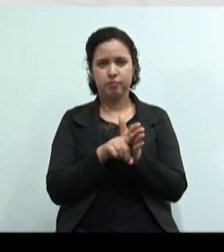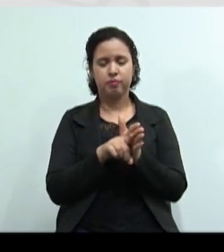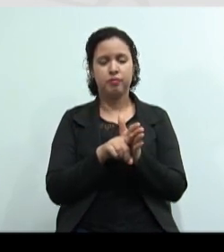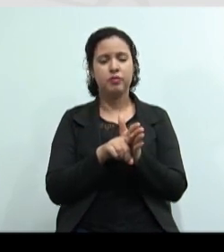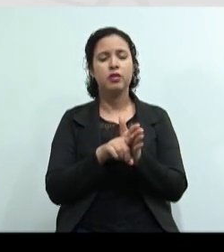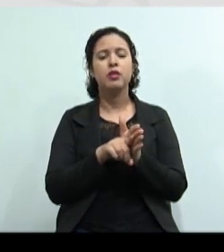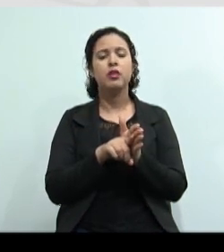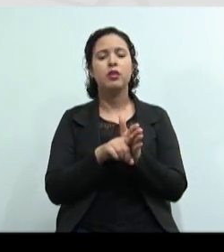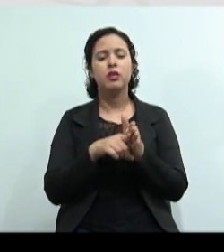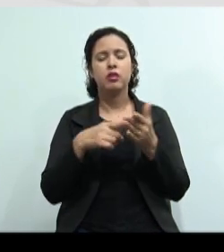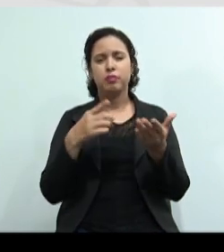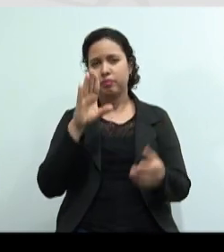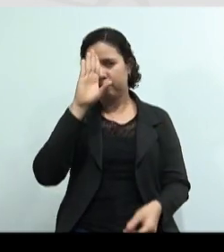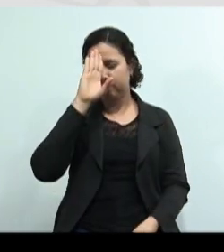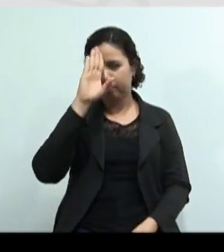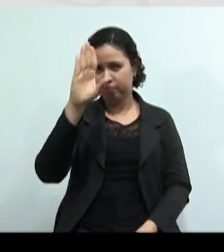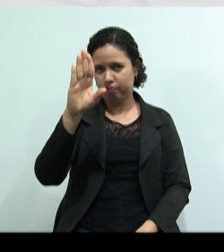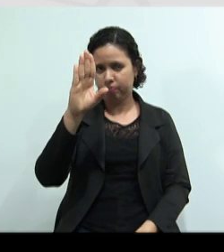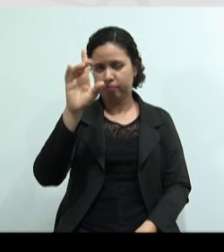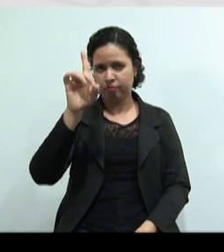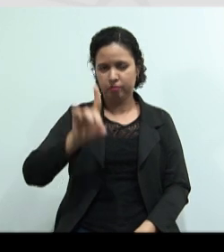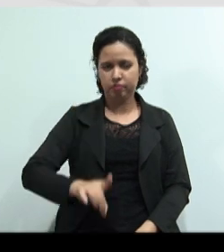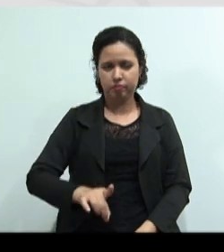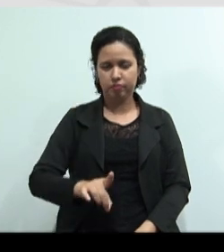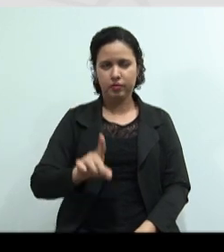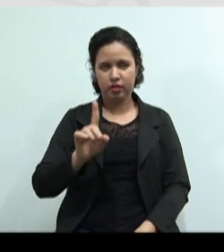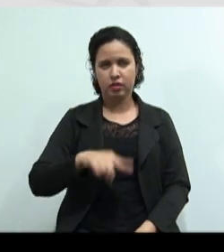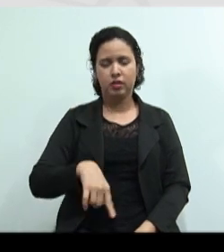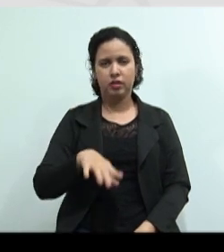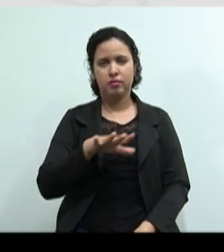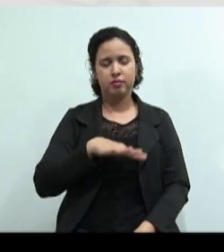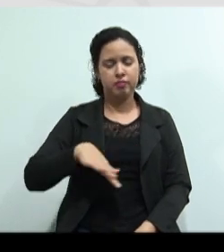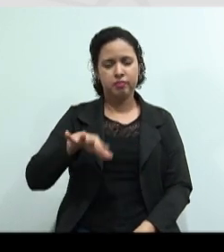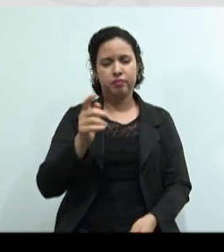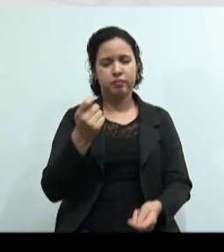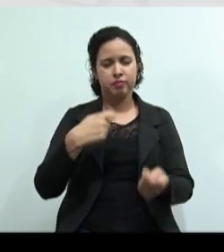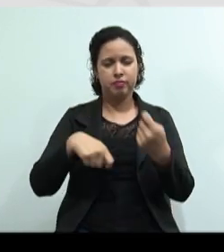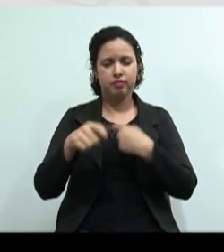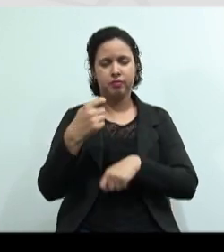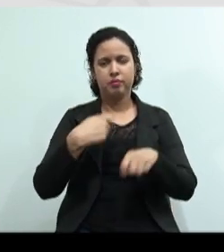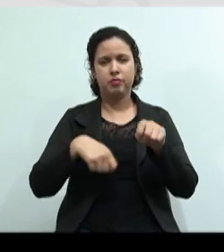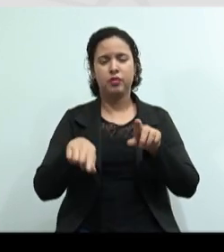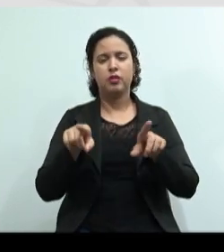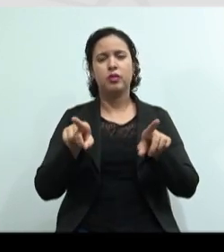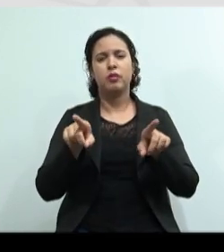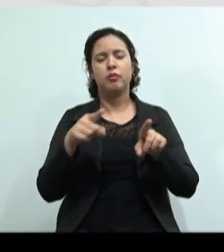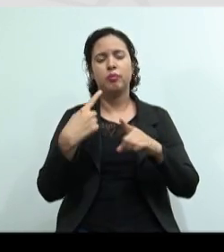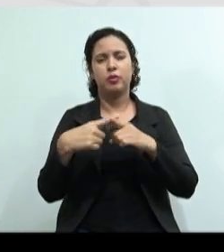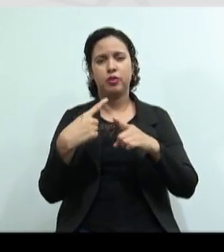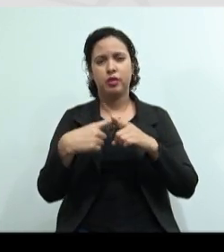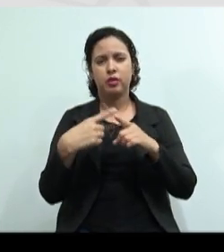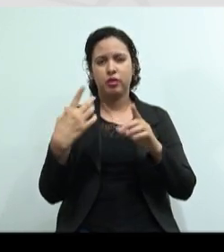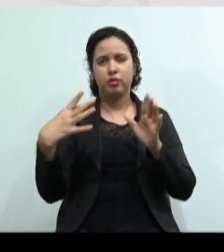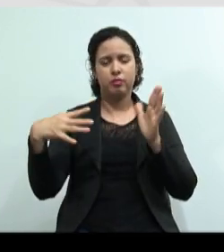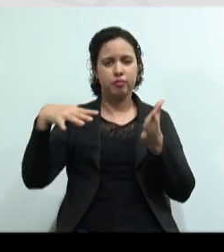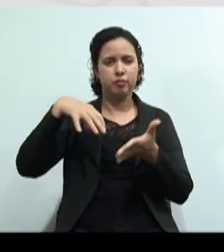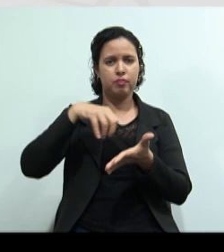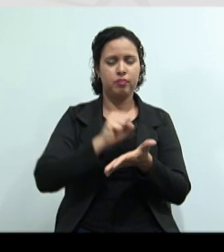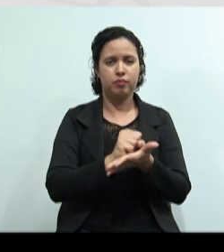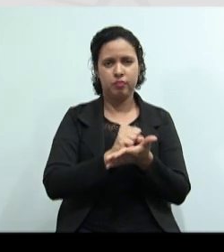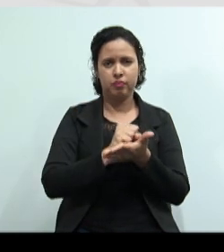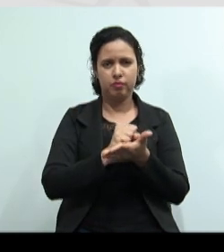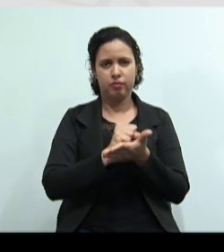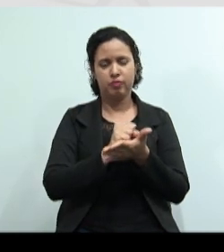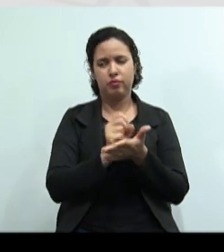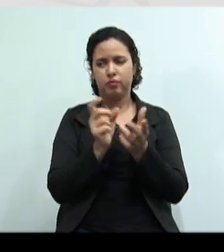Sua principal deficiência é de natureza administrativa, por não registrar o valor do estoque vendido logo após a